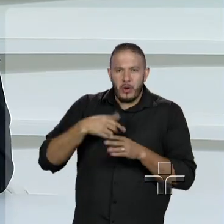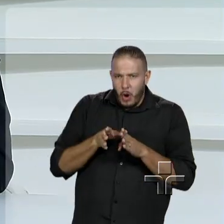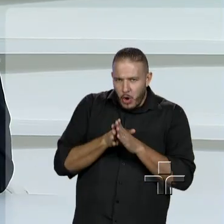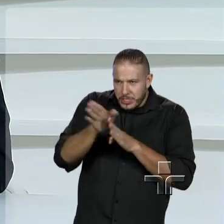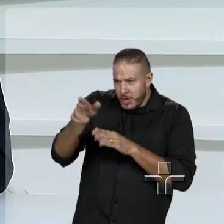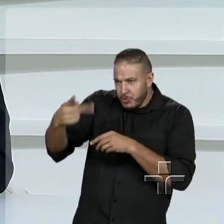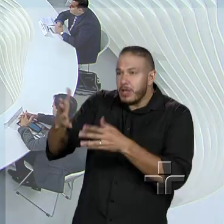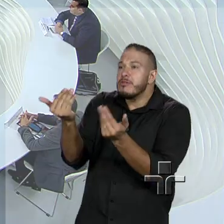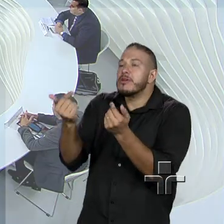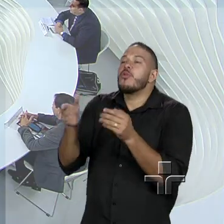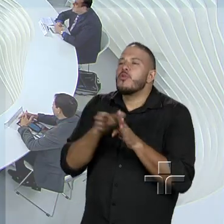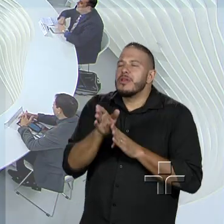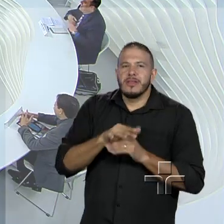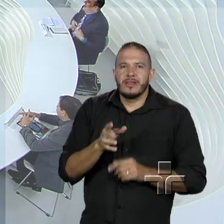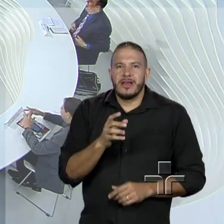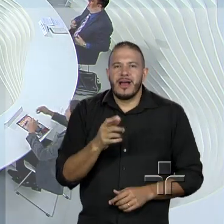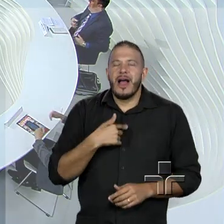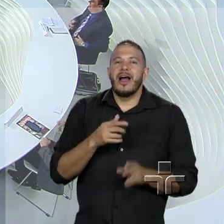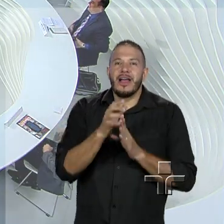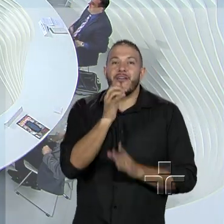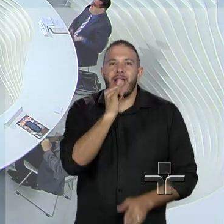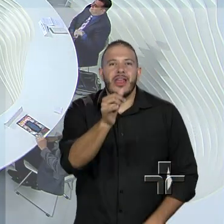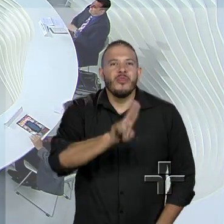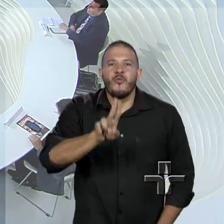o presidente? Não use Twitter.